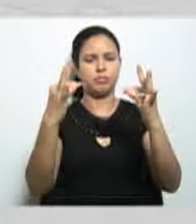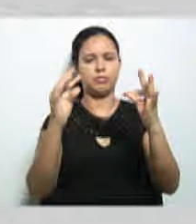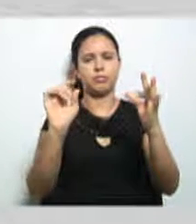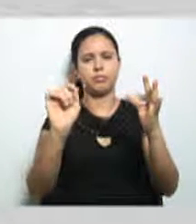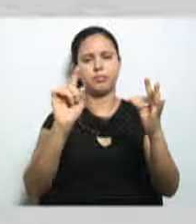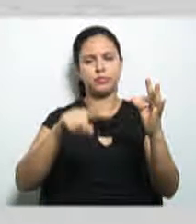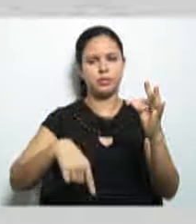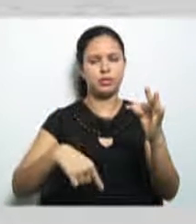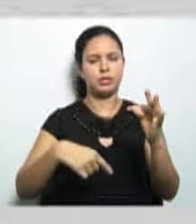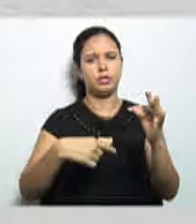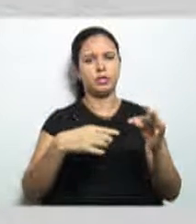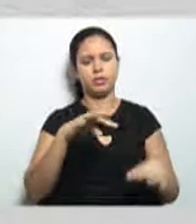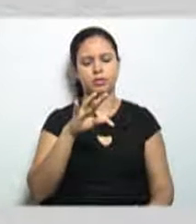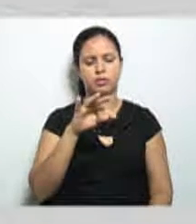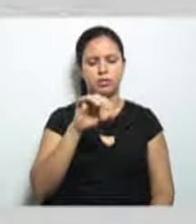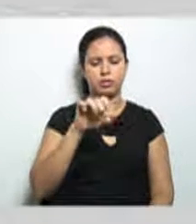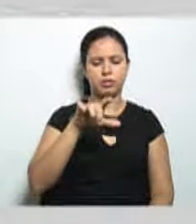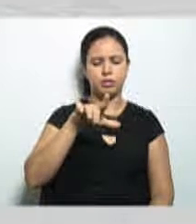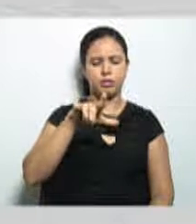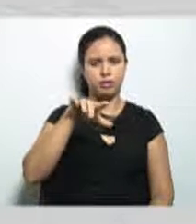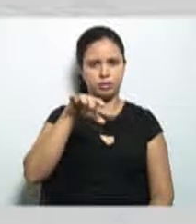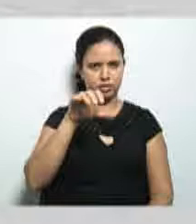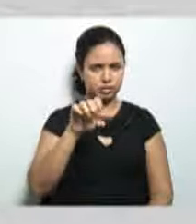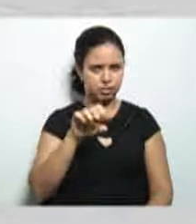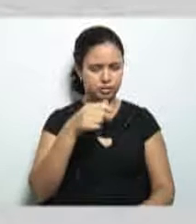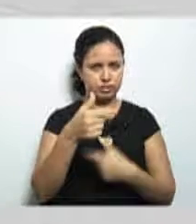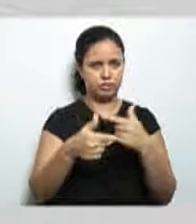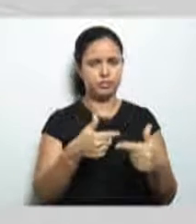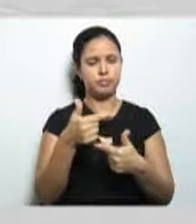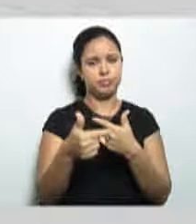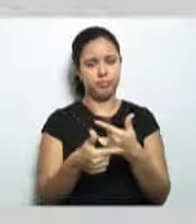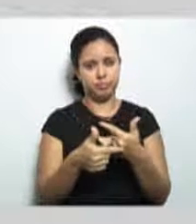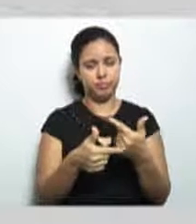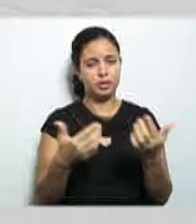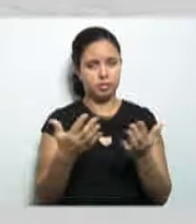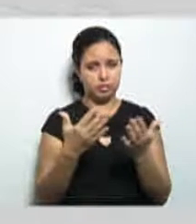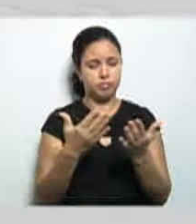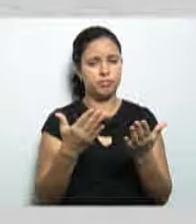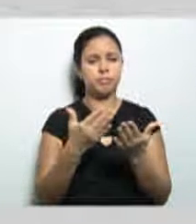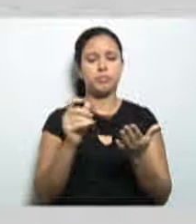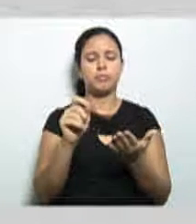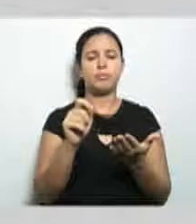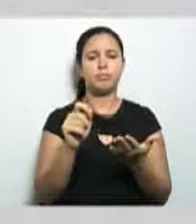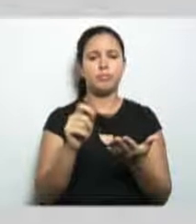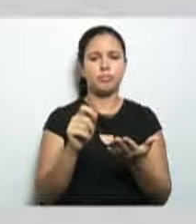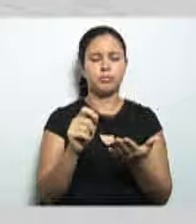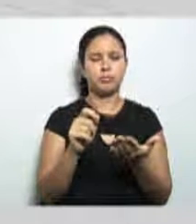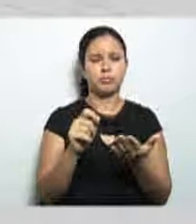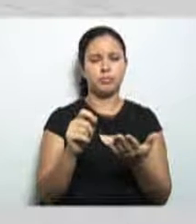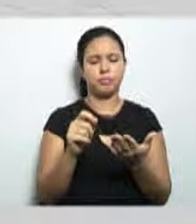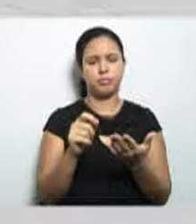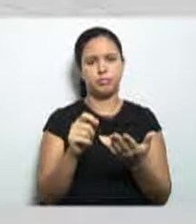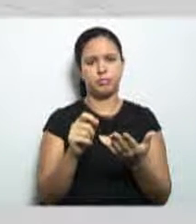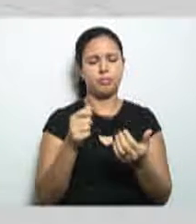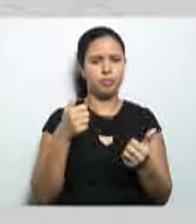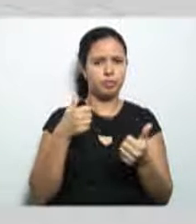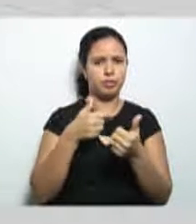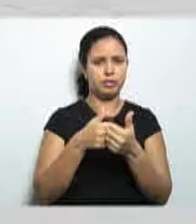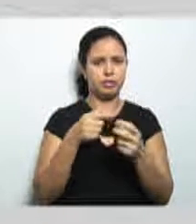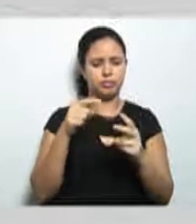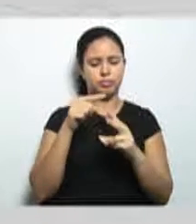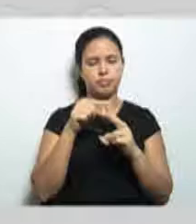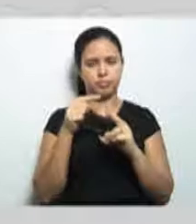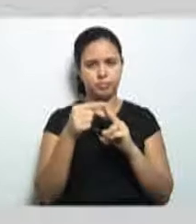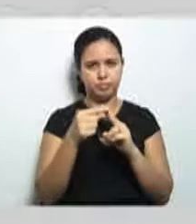o teletrabalho. Então, mais recentemente, Henry Ford e Frederick Taylor são lá